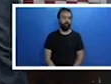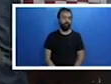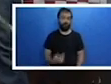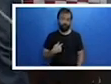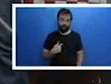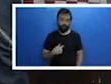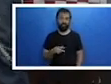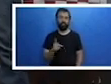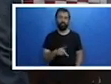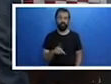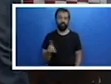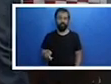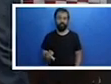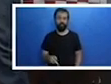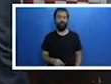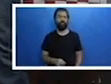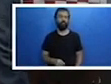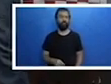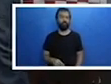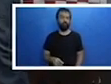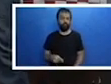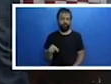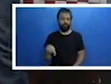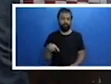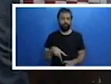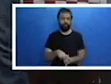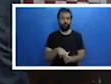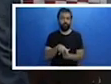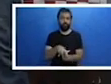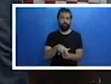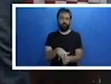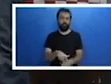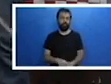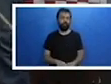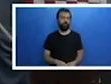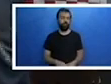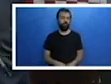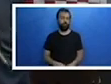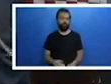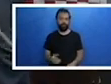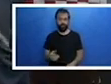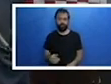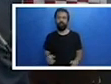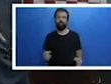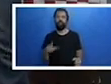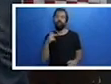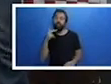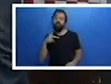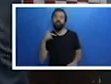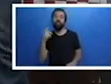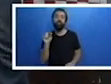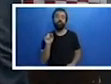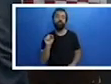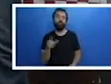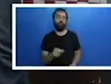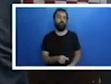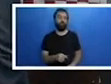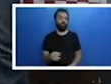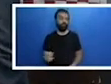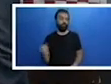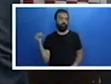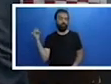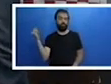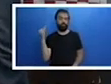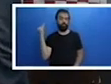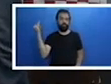sou o professor Maurício, sou professor da Escola Luísa Paraçu Borges e hoje nós vamos falar sobre mais um tema muito importante dentro das